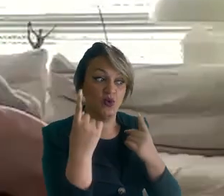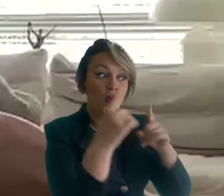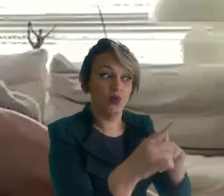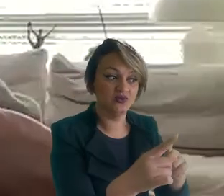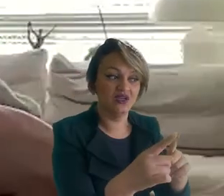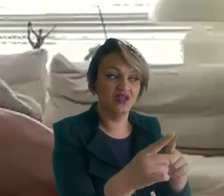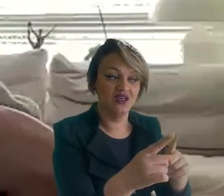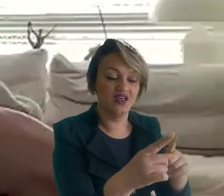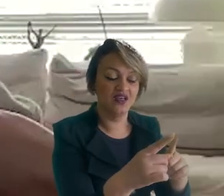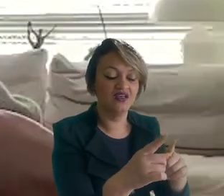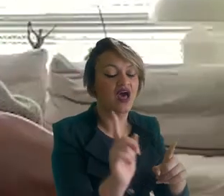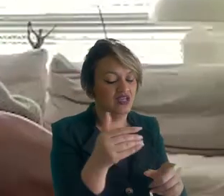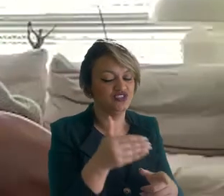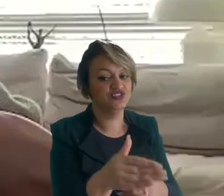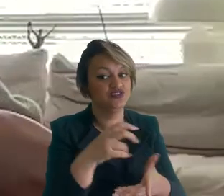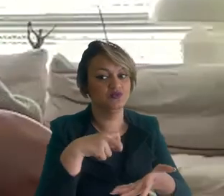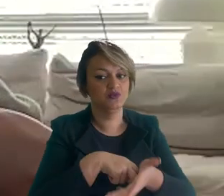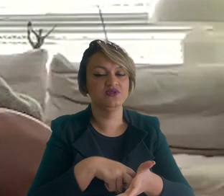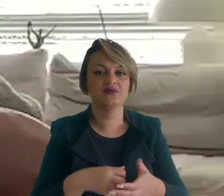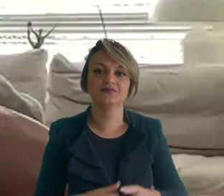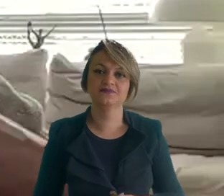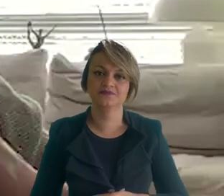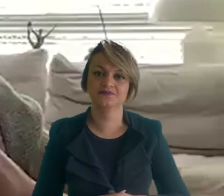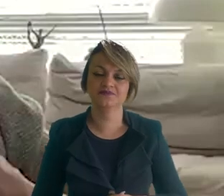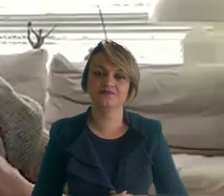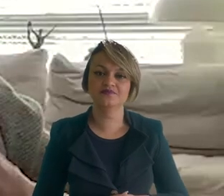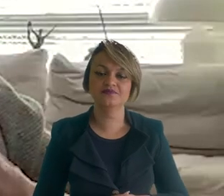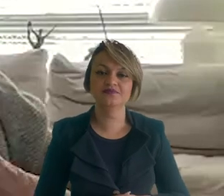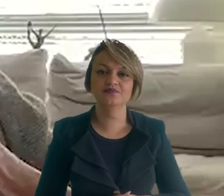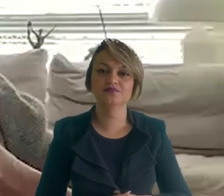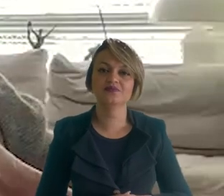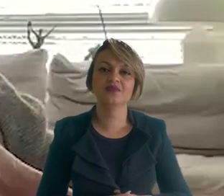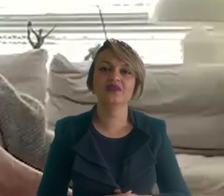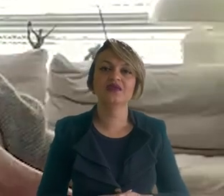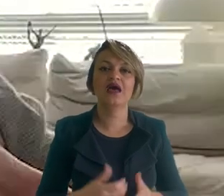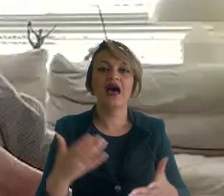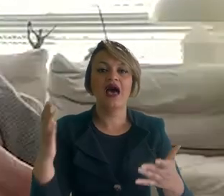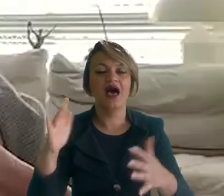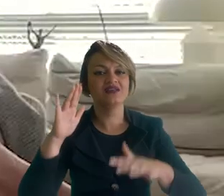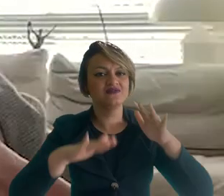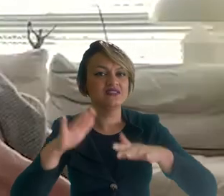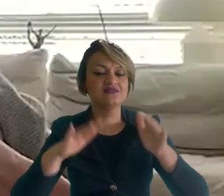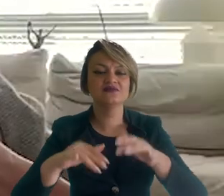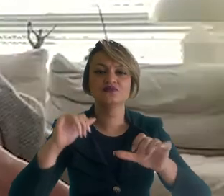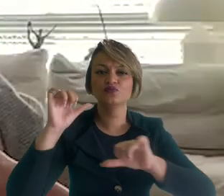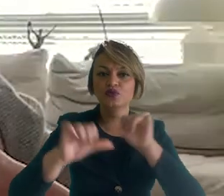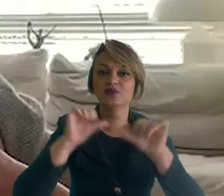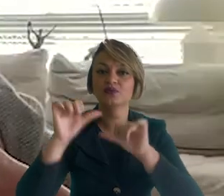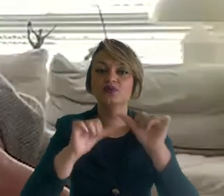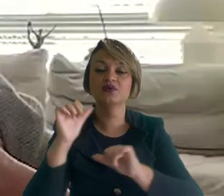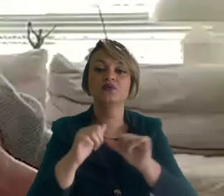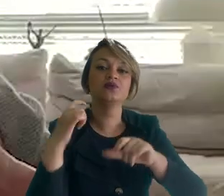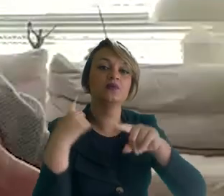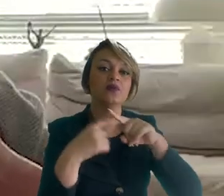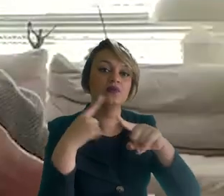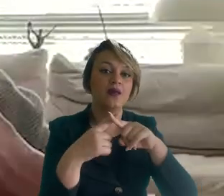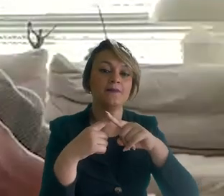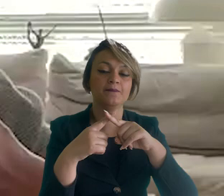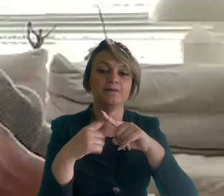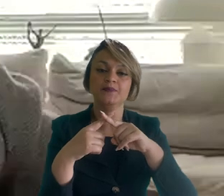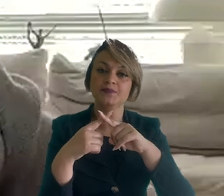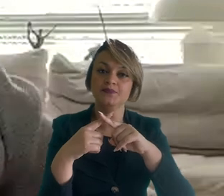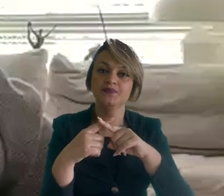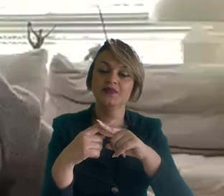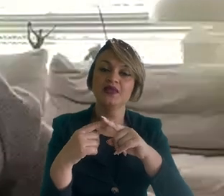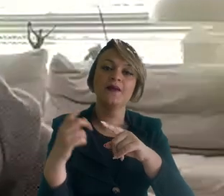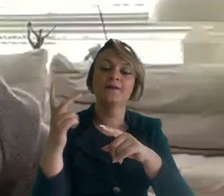devemos ser apenados as coisas mudam um pouco de feição quando alguém é